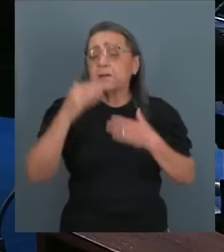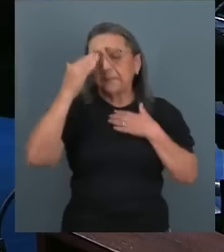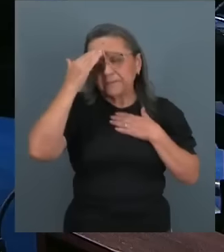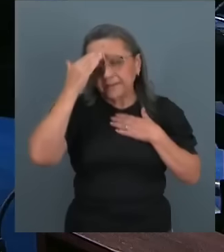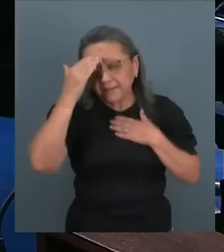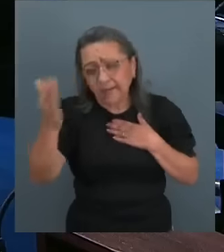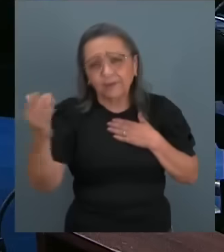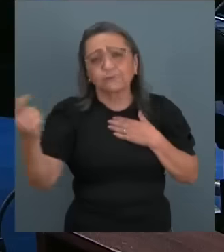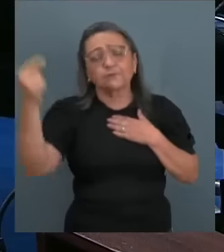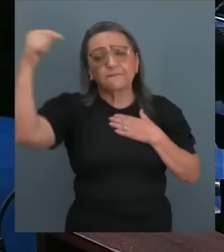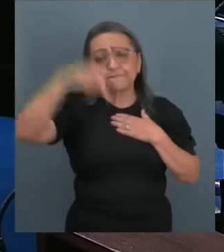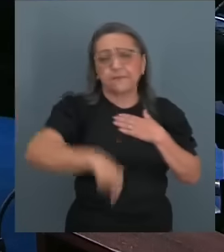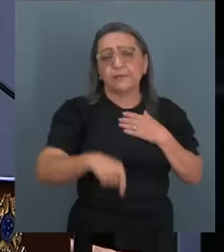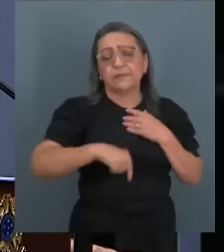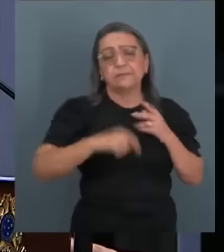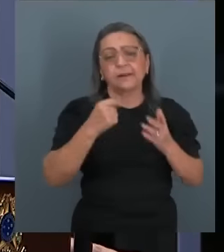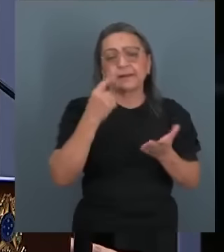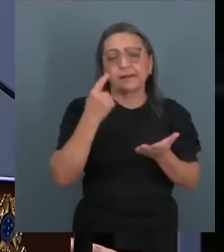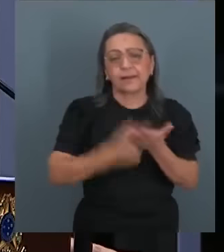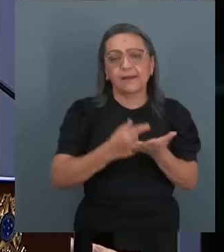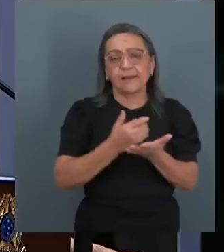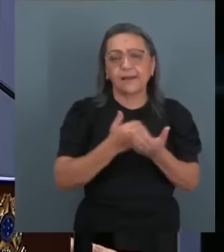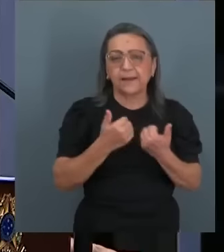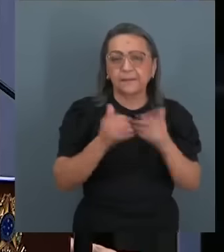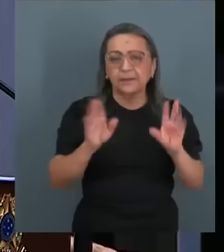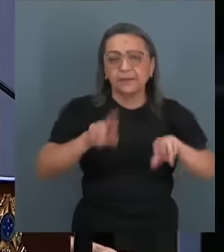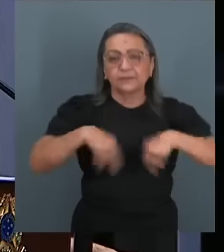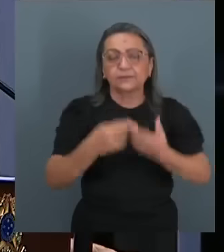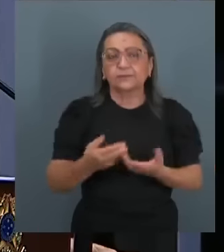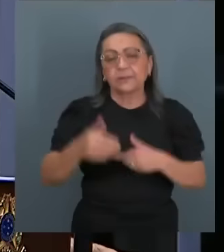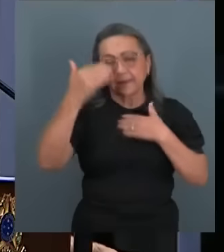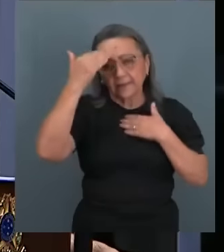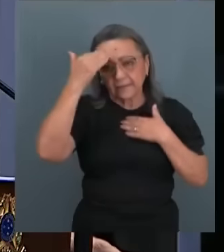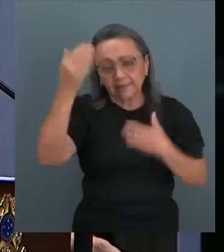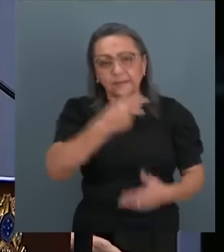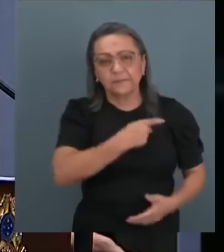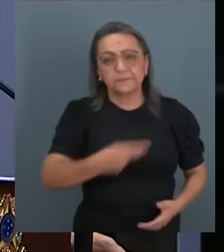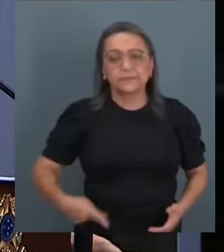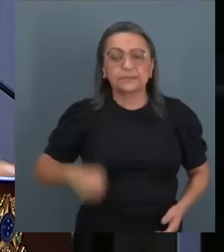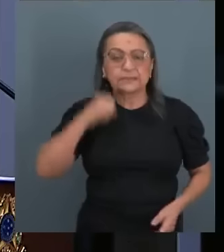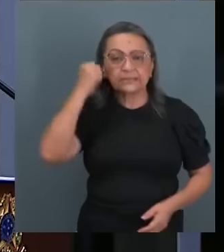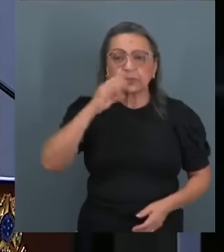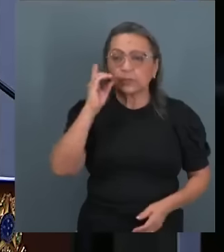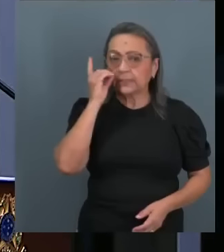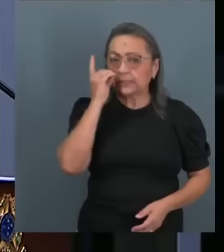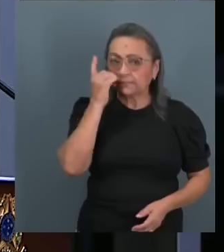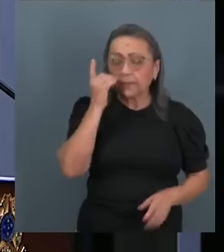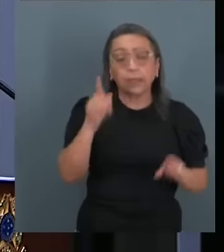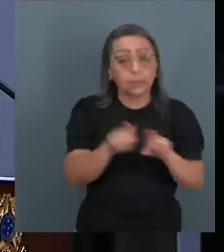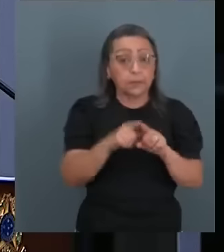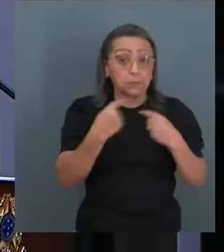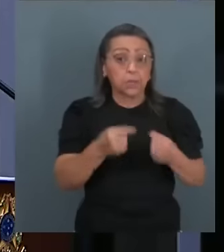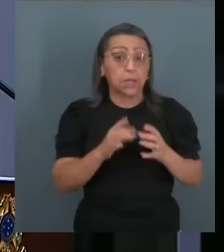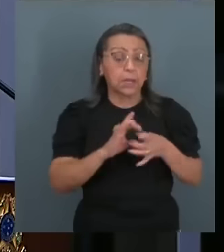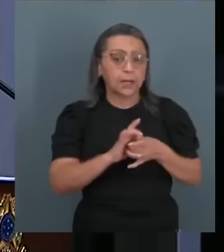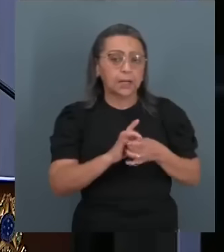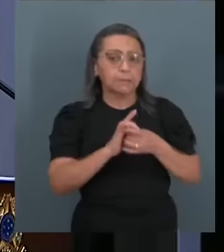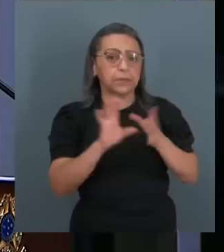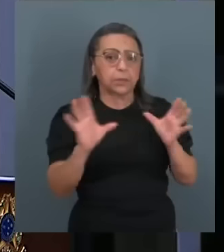de abrir essa sessão. Quero agradecer ao presidente Davi Alcolumbre também